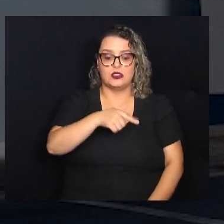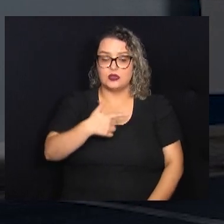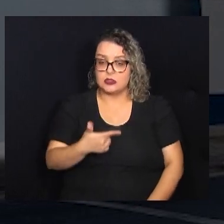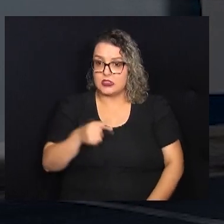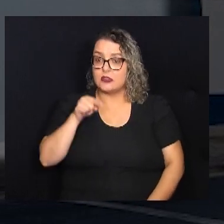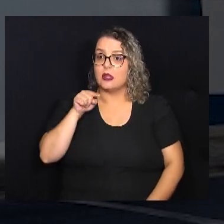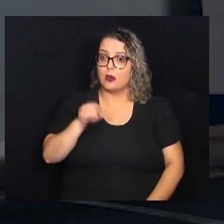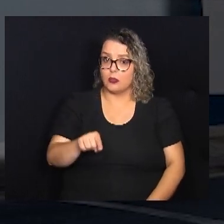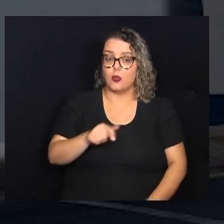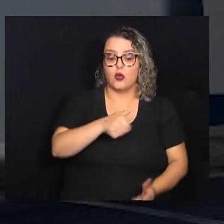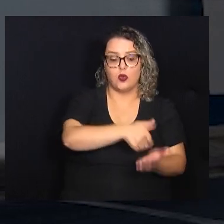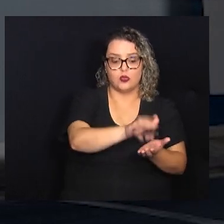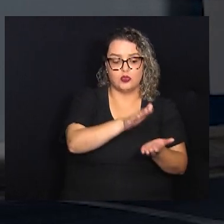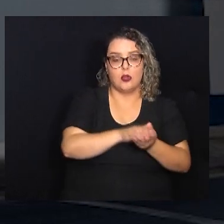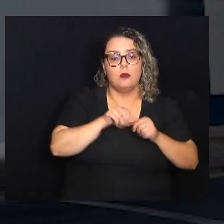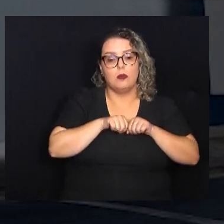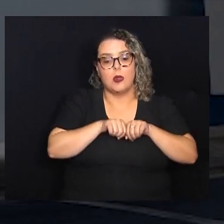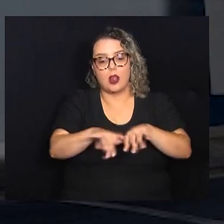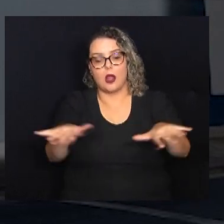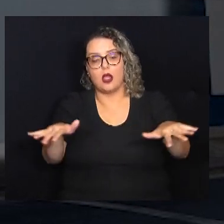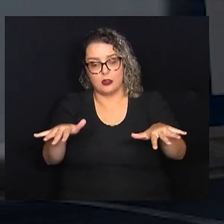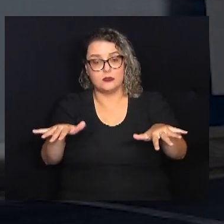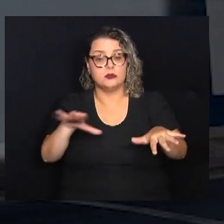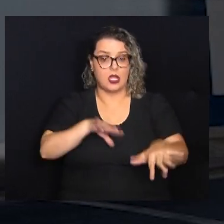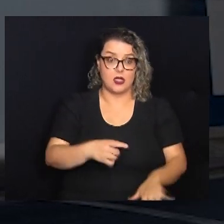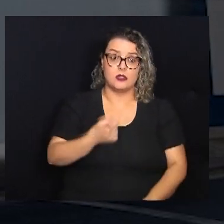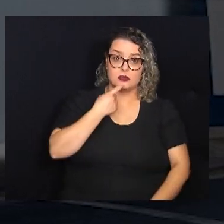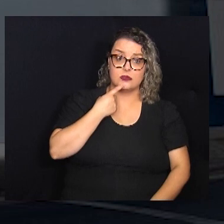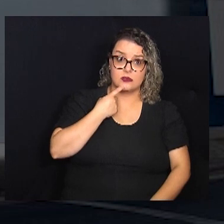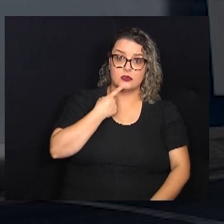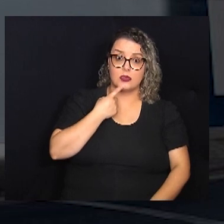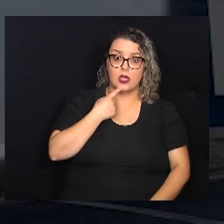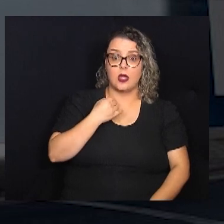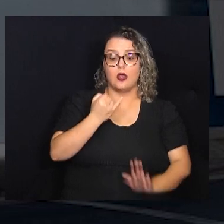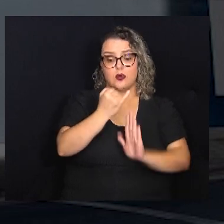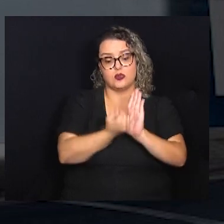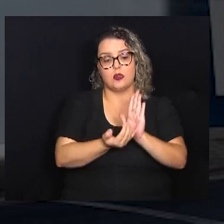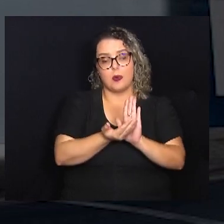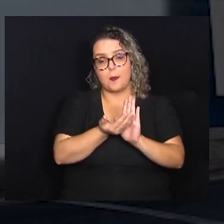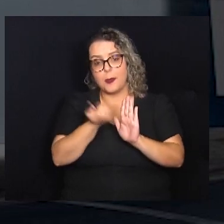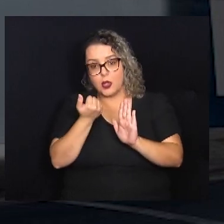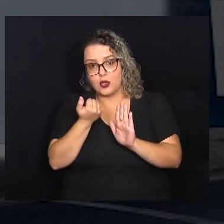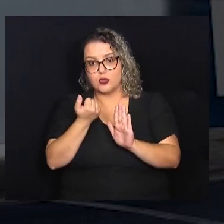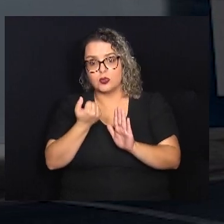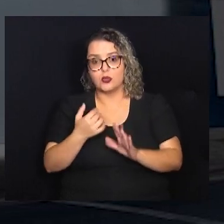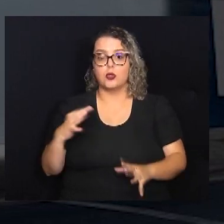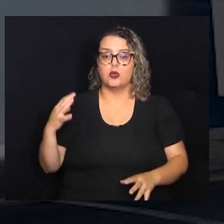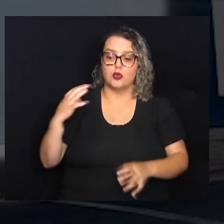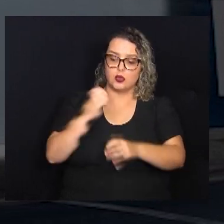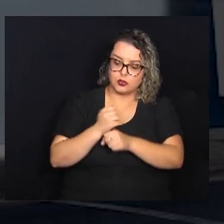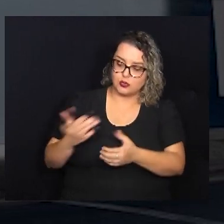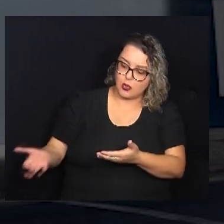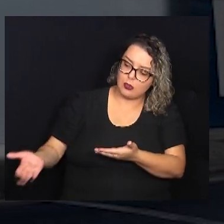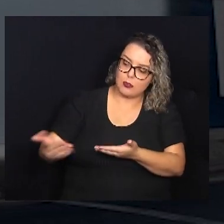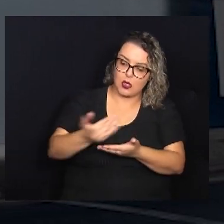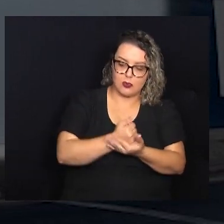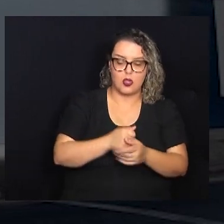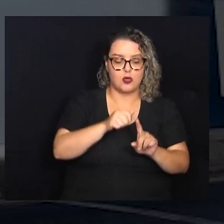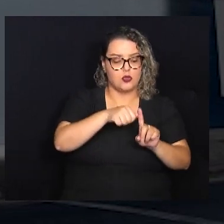15.974 de 2020. Os dados apresentados são referentes à prestação de contas do segundo trimestre